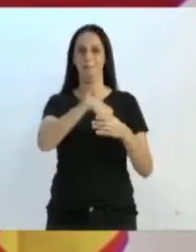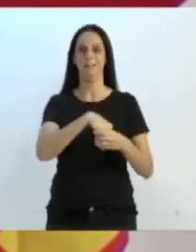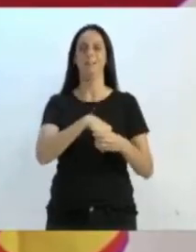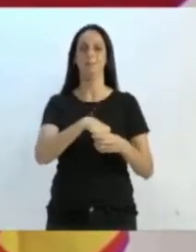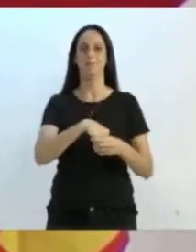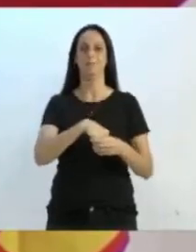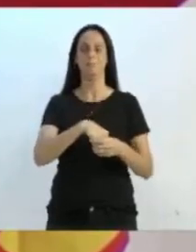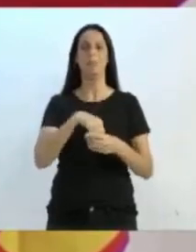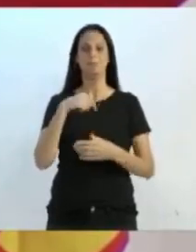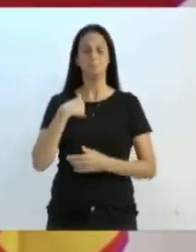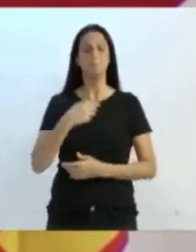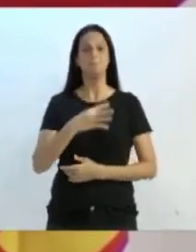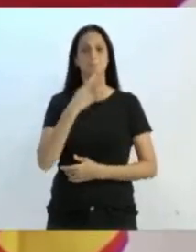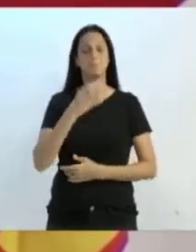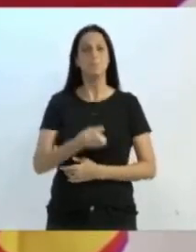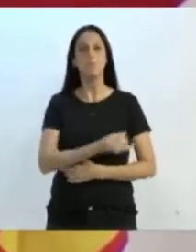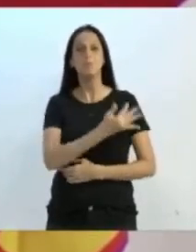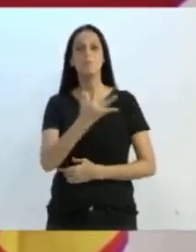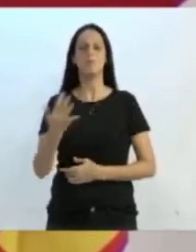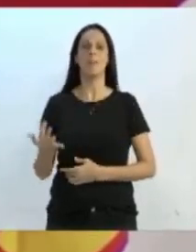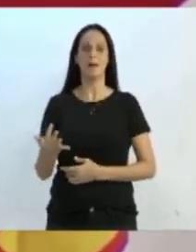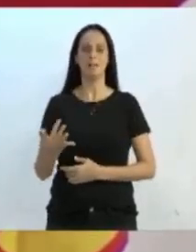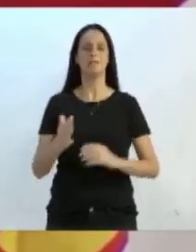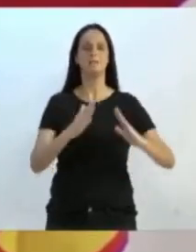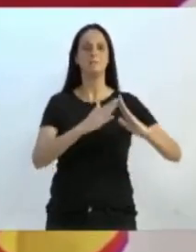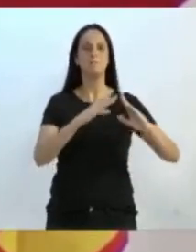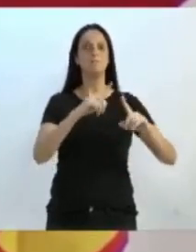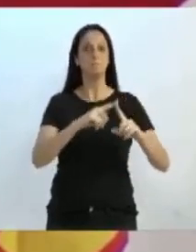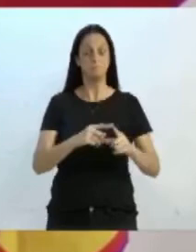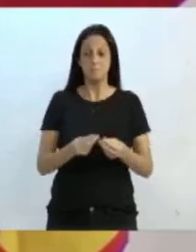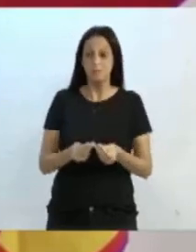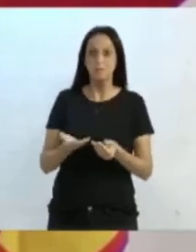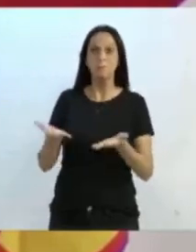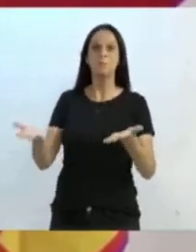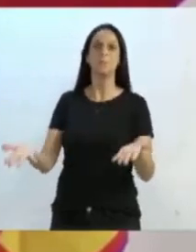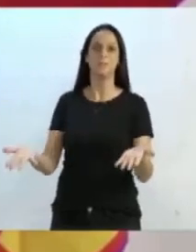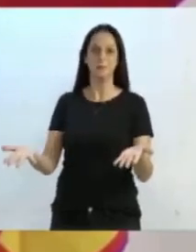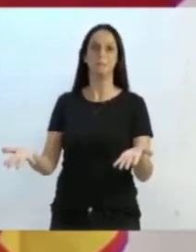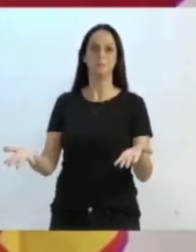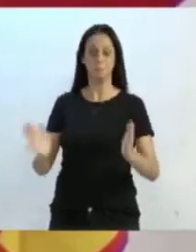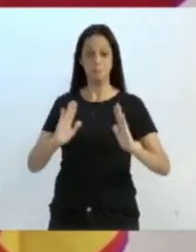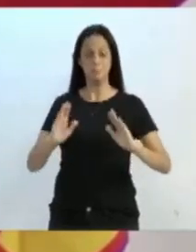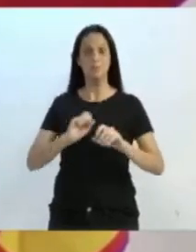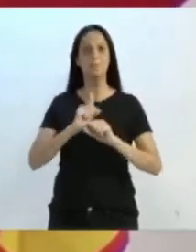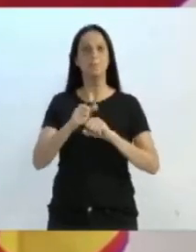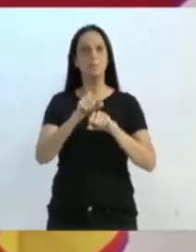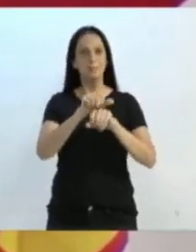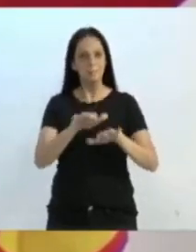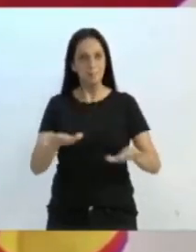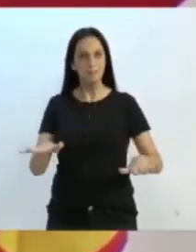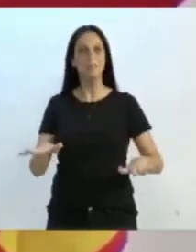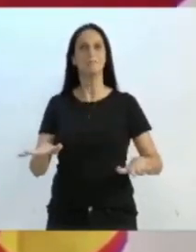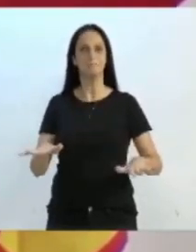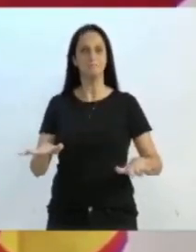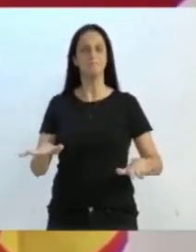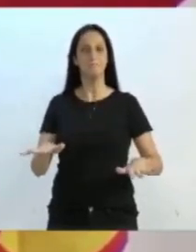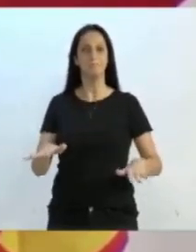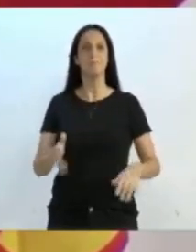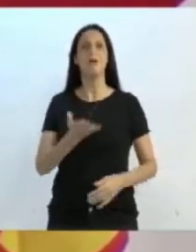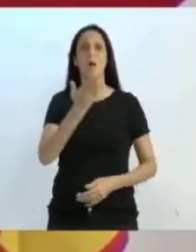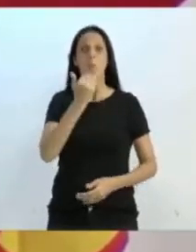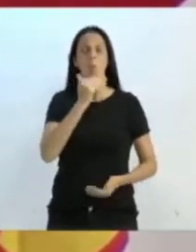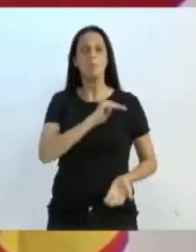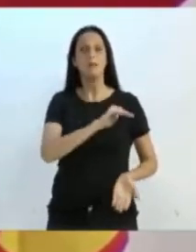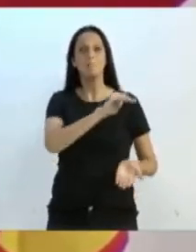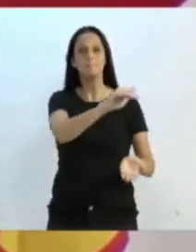que eu conheço aqui em Blumenau, de igrejas que distribuíram, nessa pandemia, toneladas de alimentos.